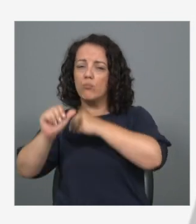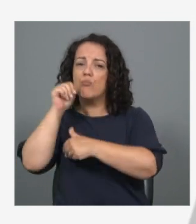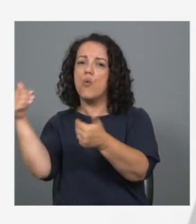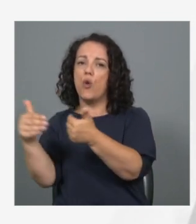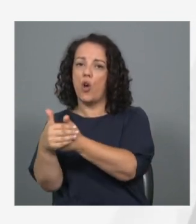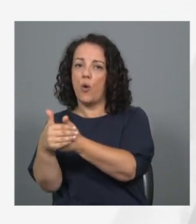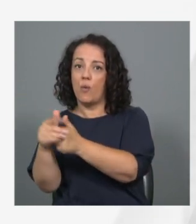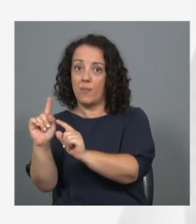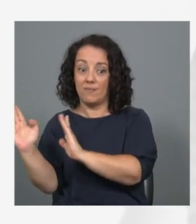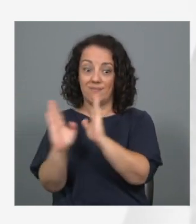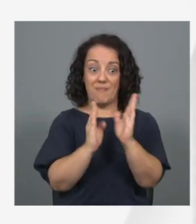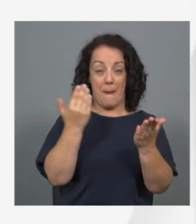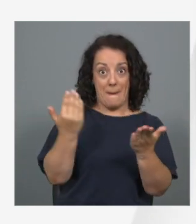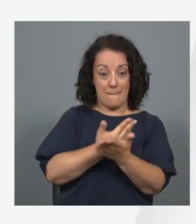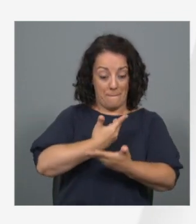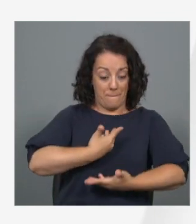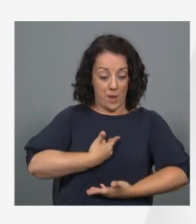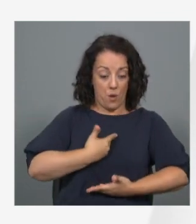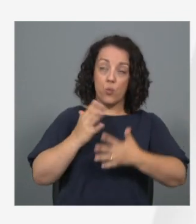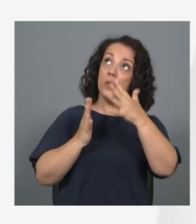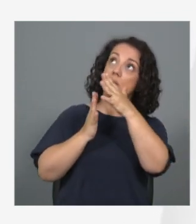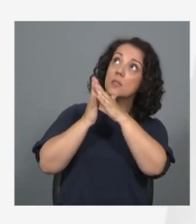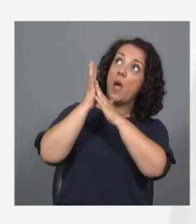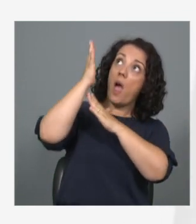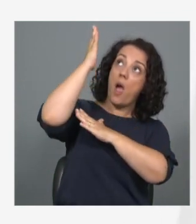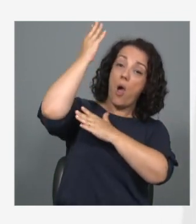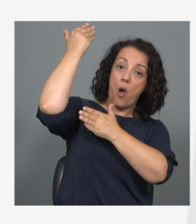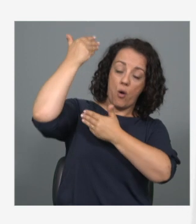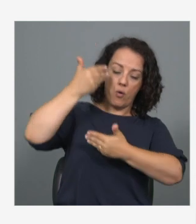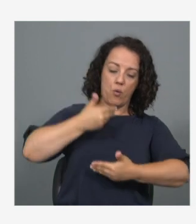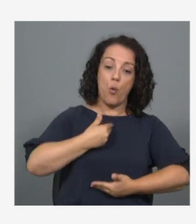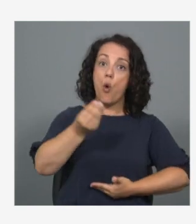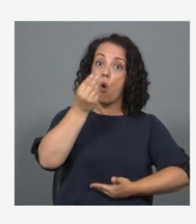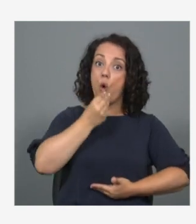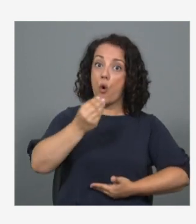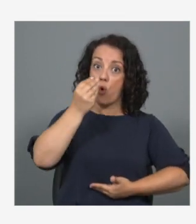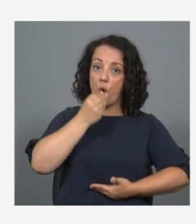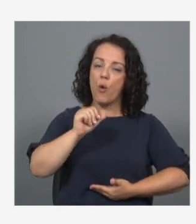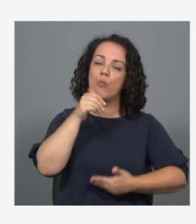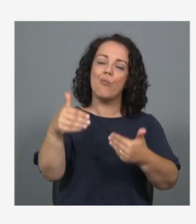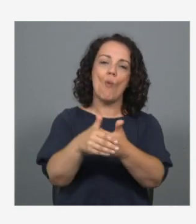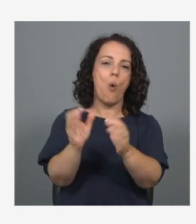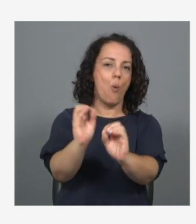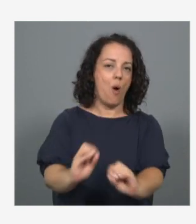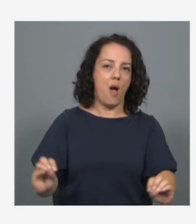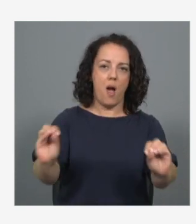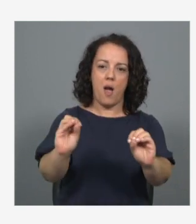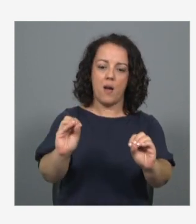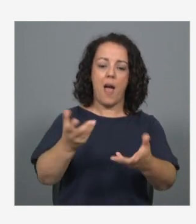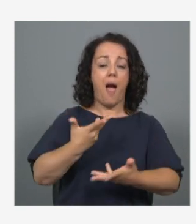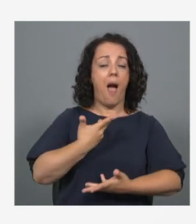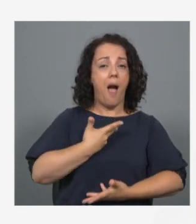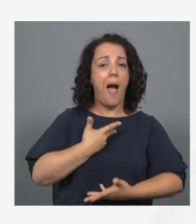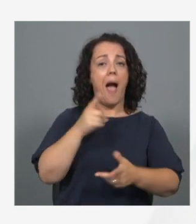pão é o que desce do céu, para que não morra quem dele comer. Eu sou o pão vivo que desceu do